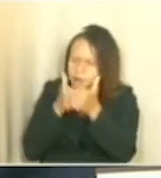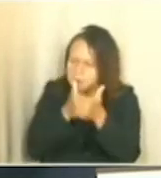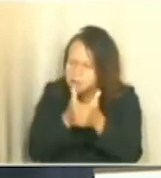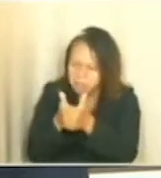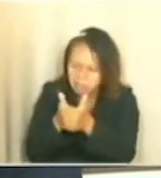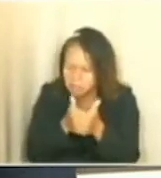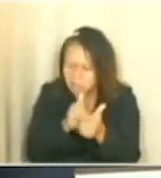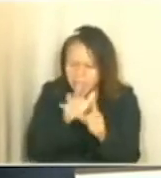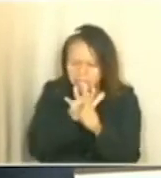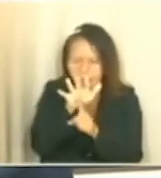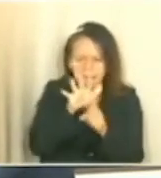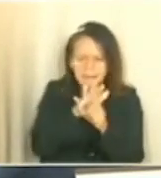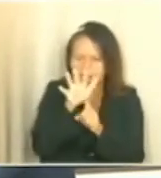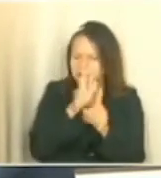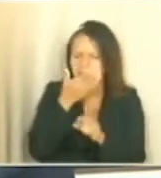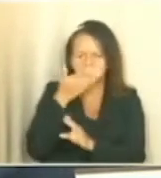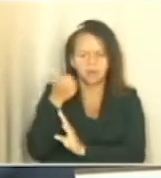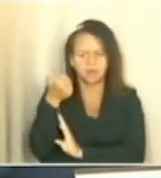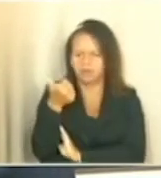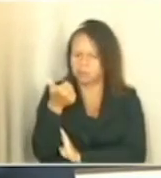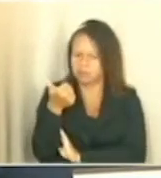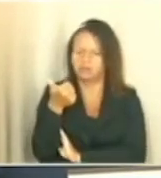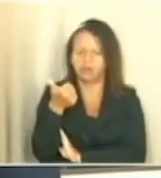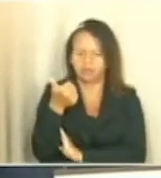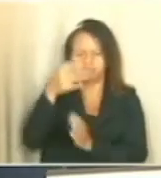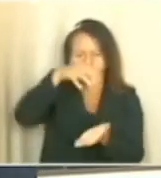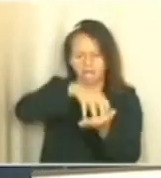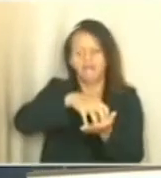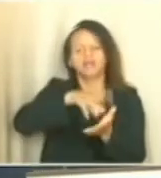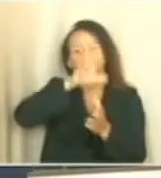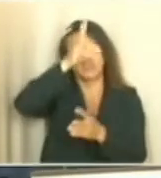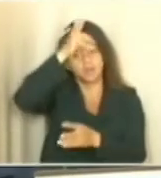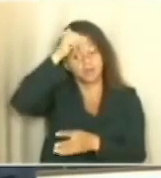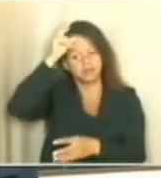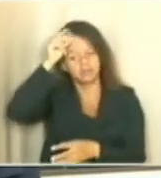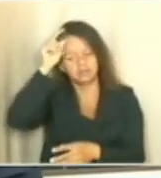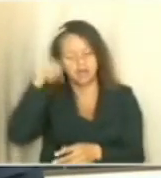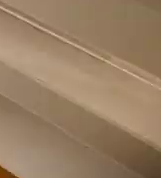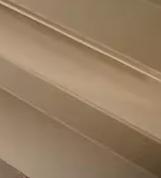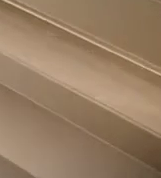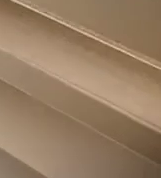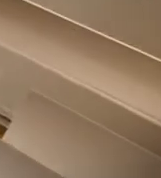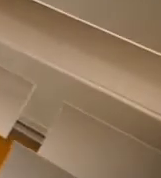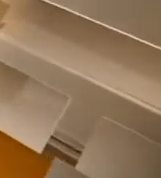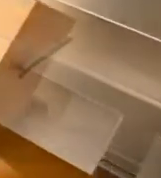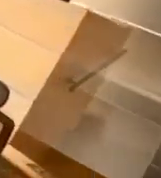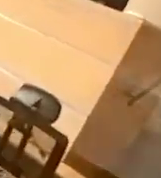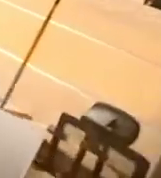demandas e as melhorias na rede municipal de saúde.